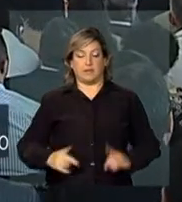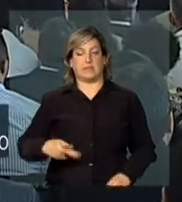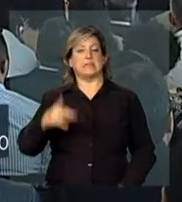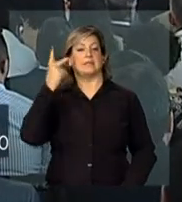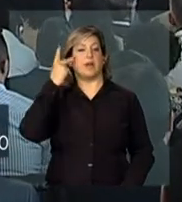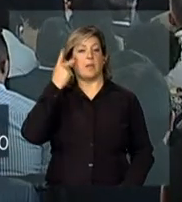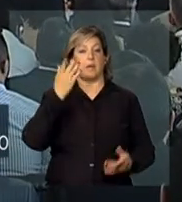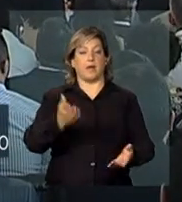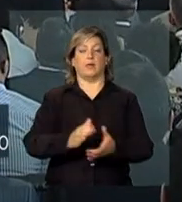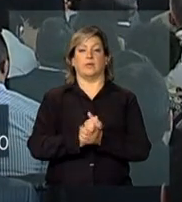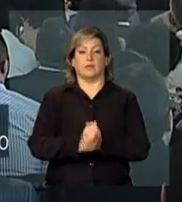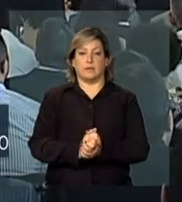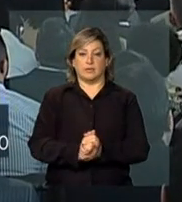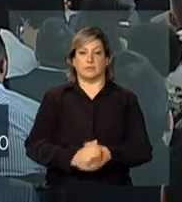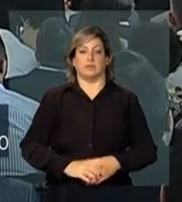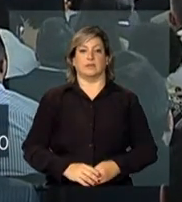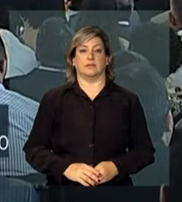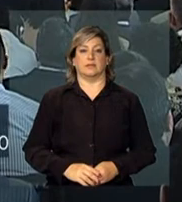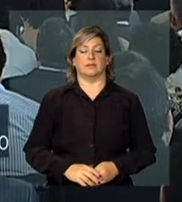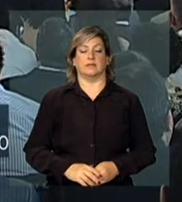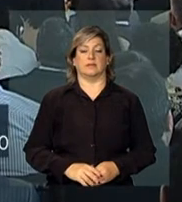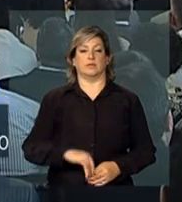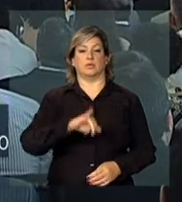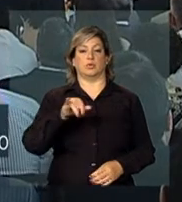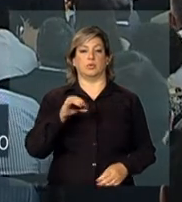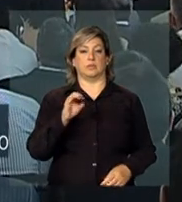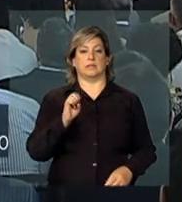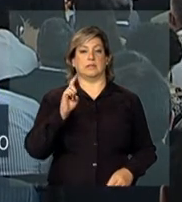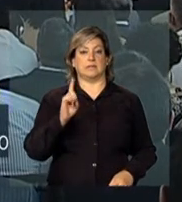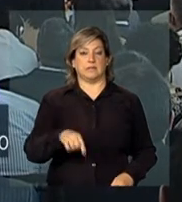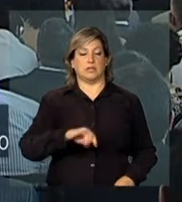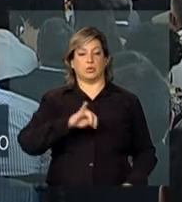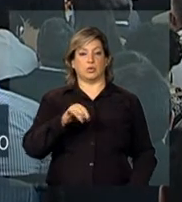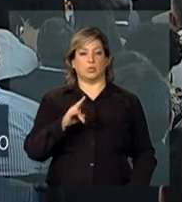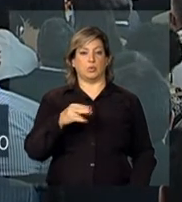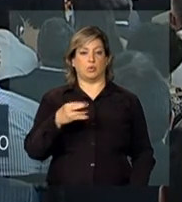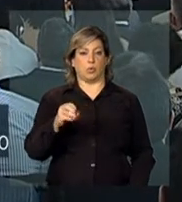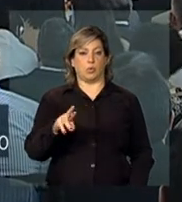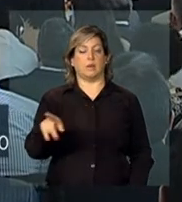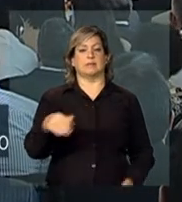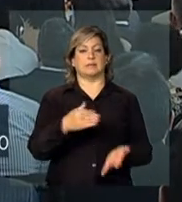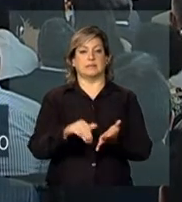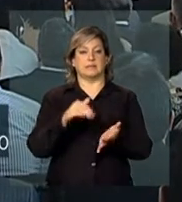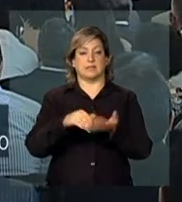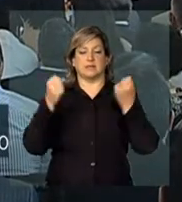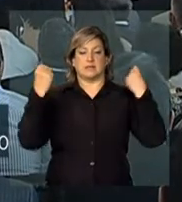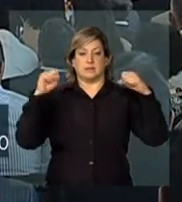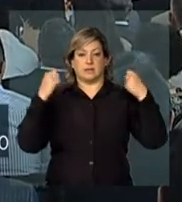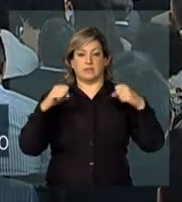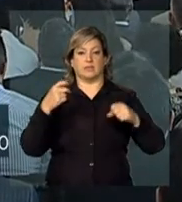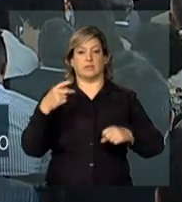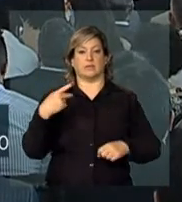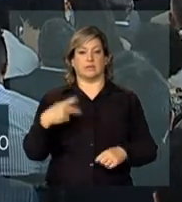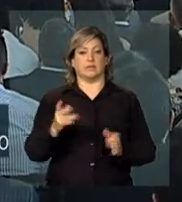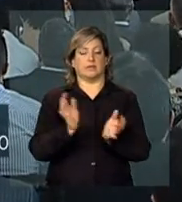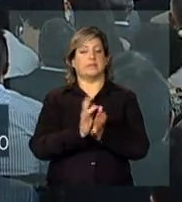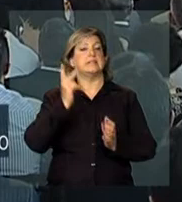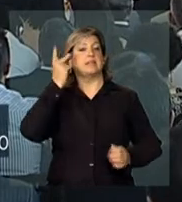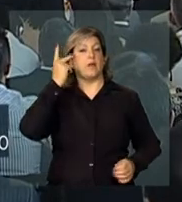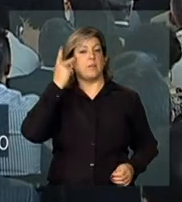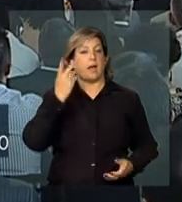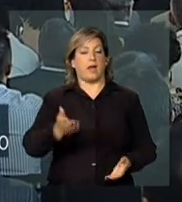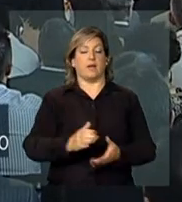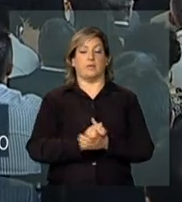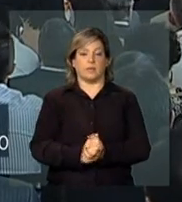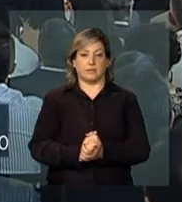do Estado de São Paulo José auricchio Júnior secretário de esportes do Estado de São